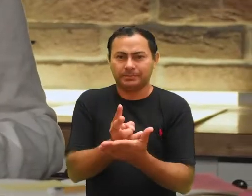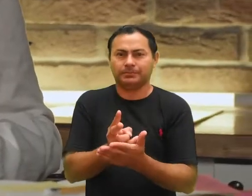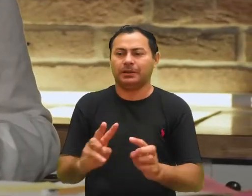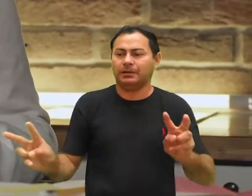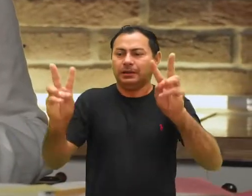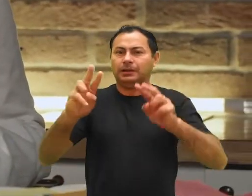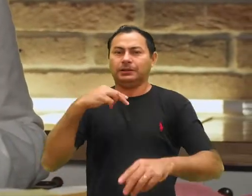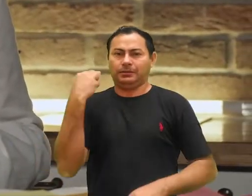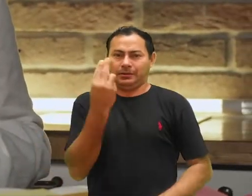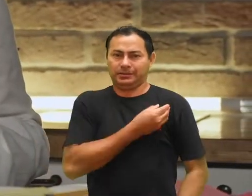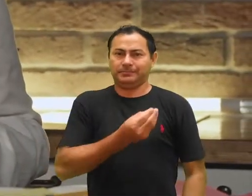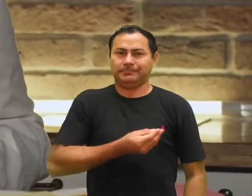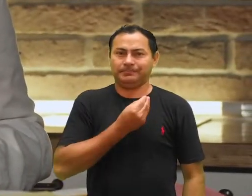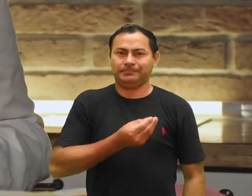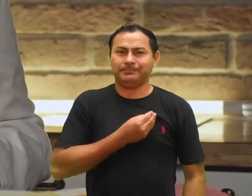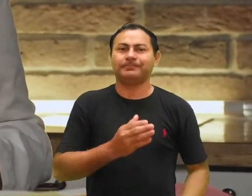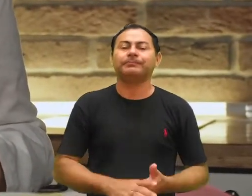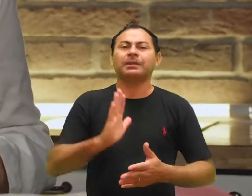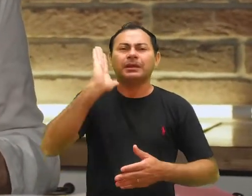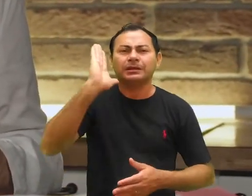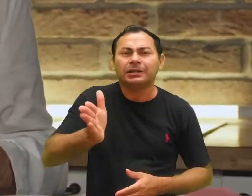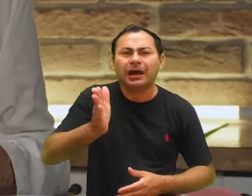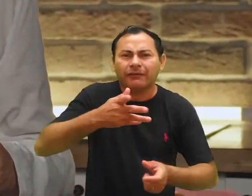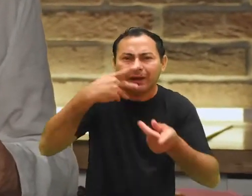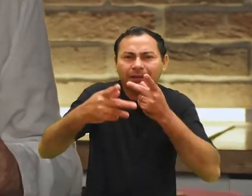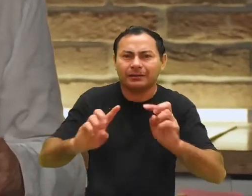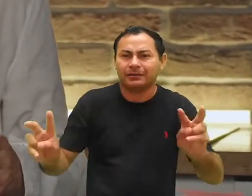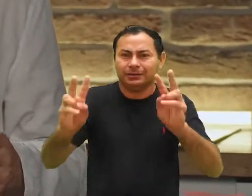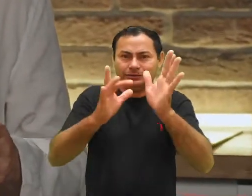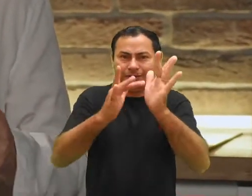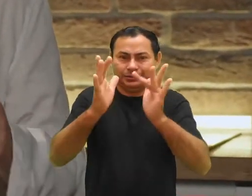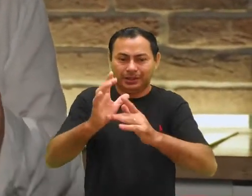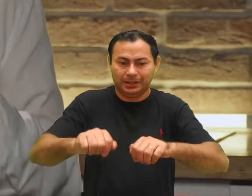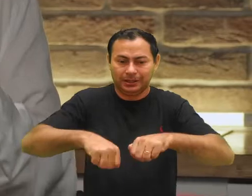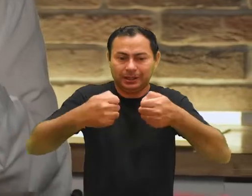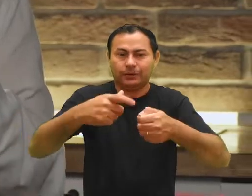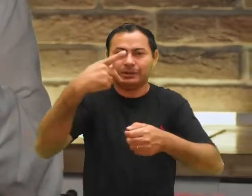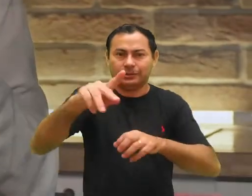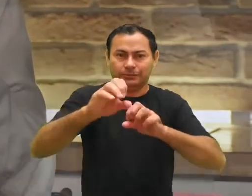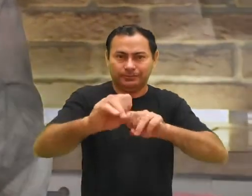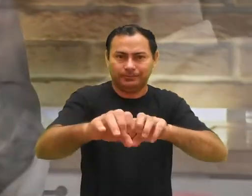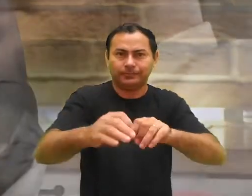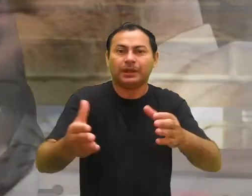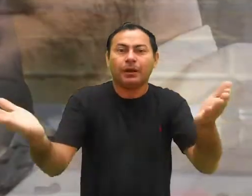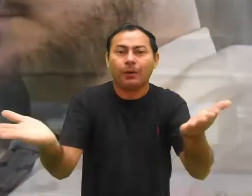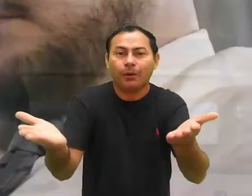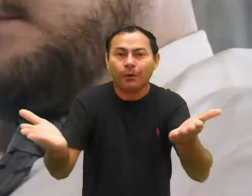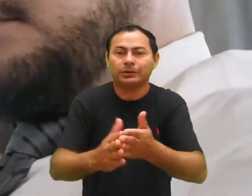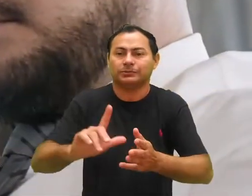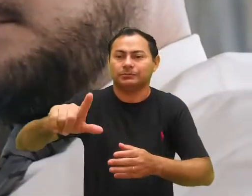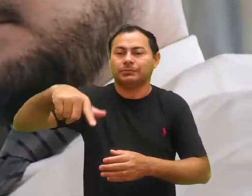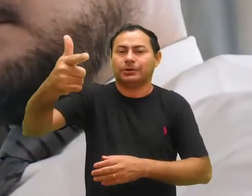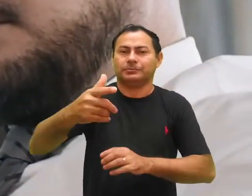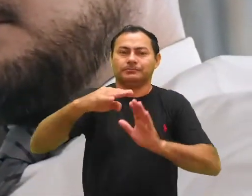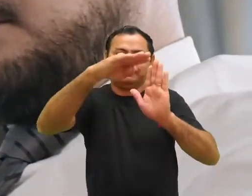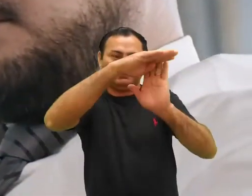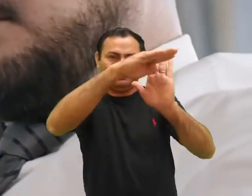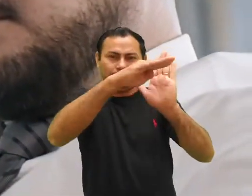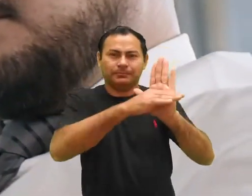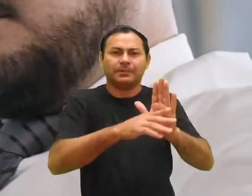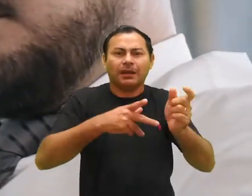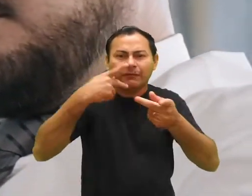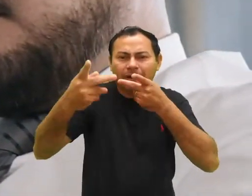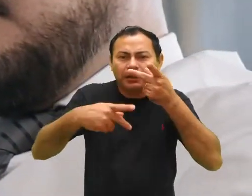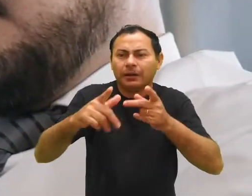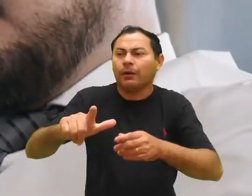esses mesmos valores na nossa vida. Já falamos sobre o valor que Jesus deu ao seu ensino. Hoje e nos